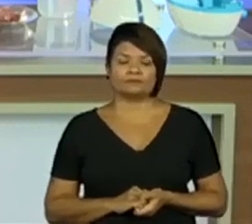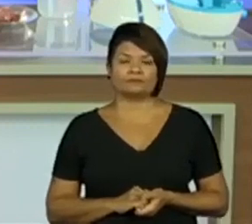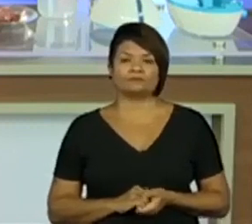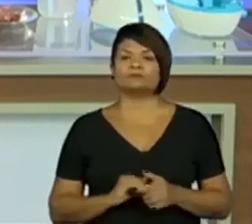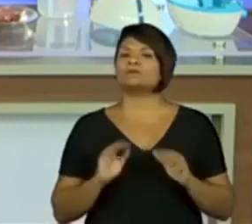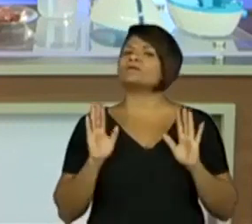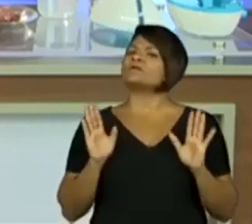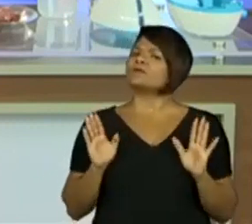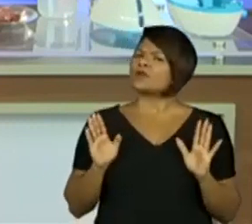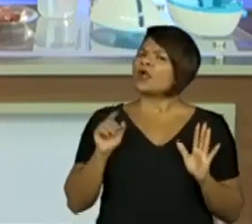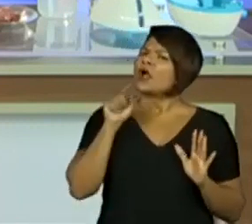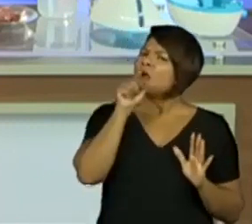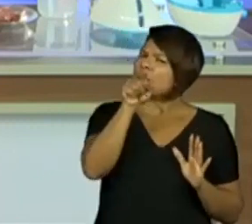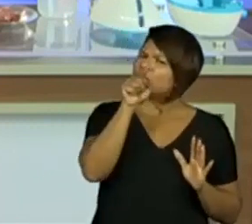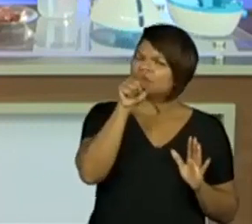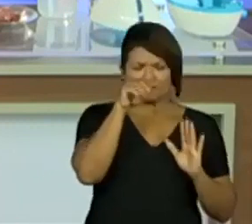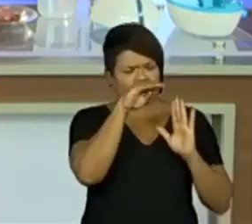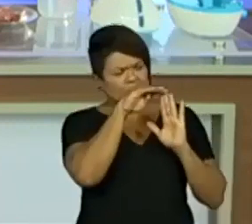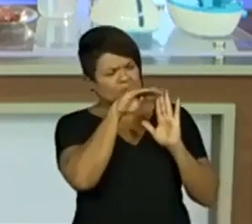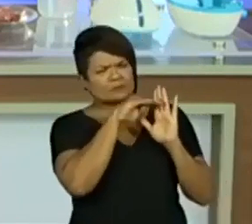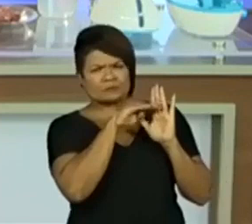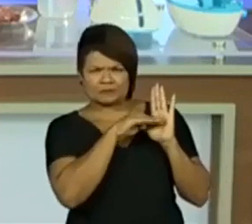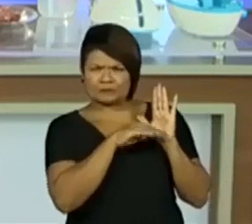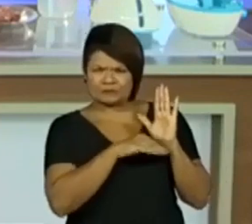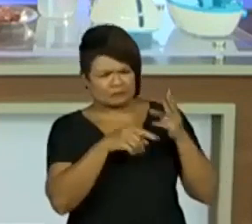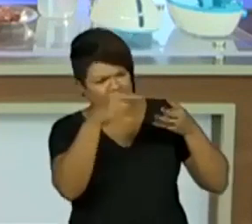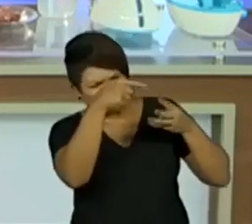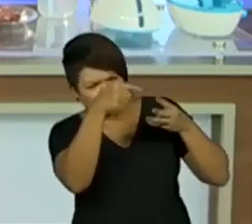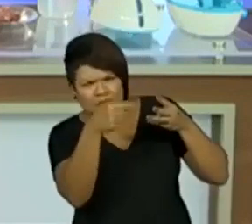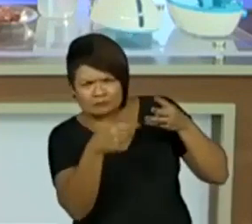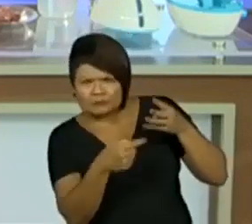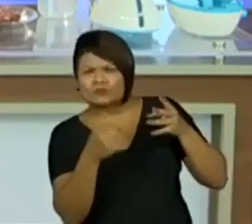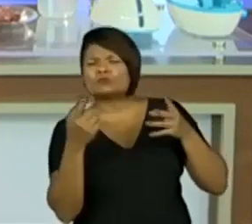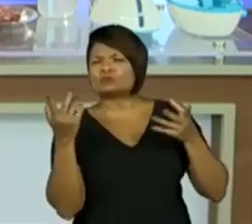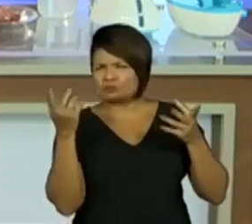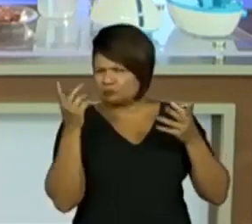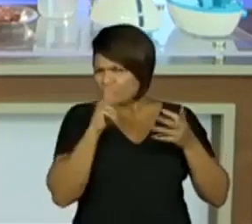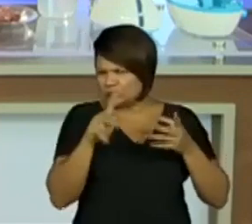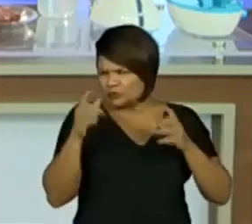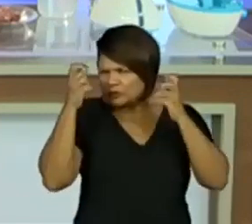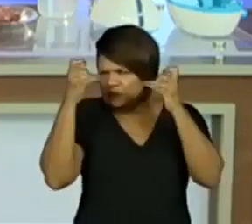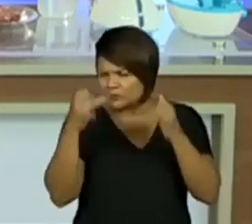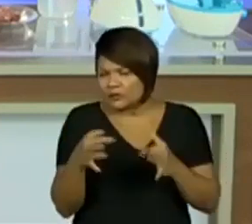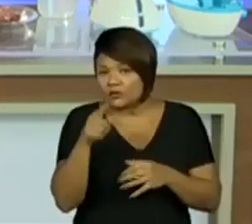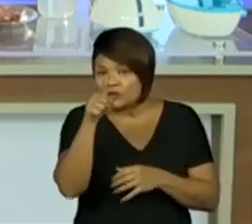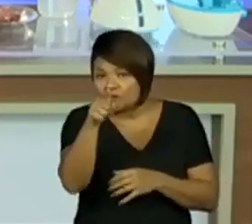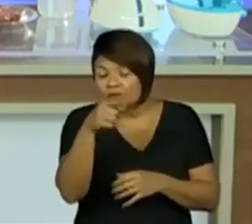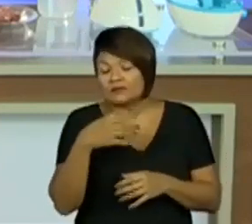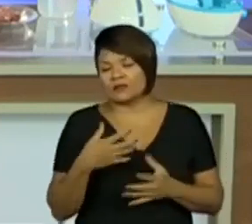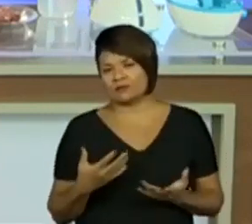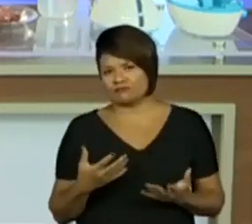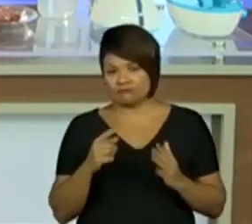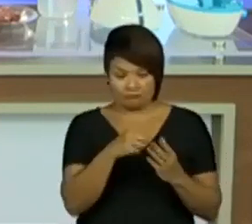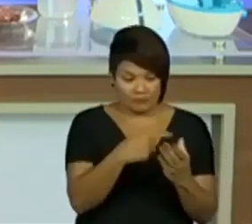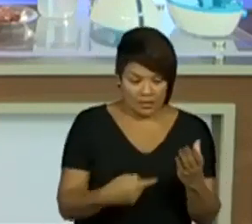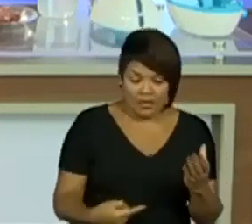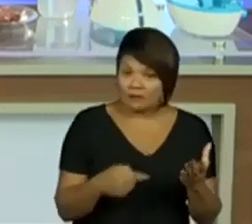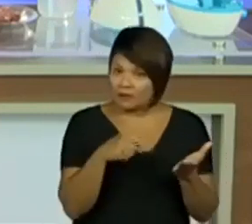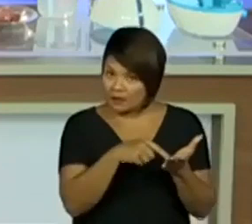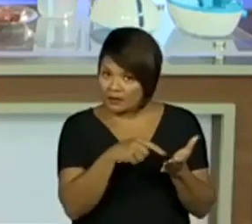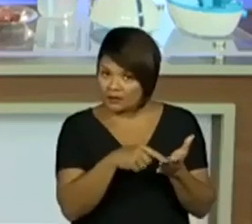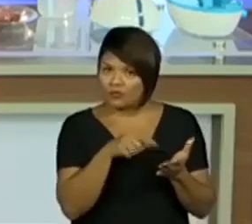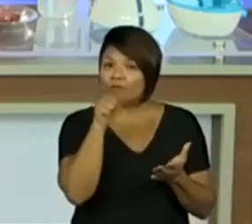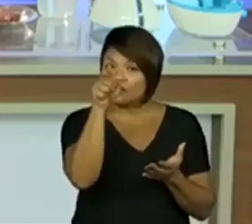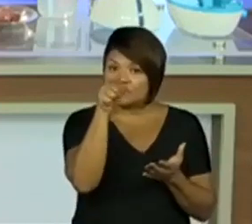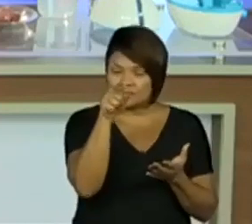Para entendermos melhor essas transformações, eu proponho a vocês, que estão aí com um caderno, um registro